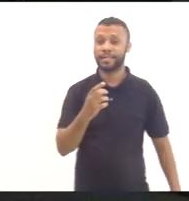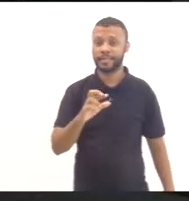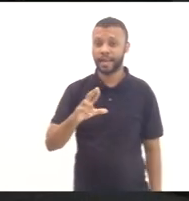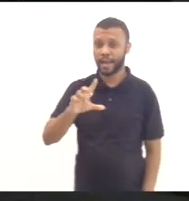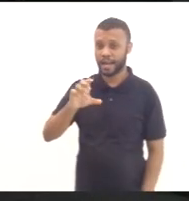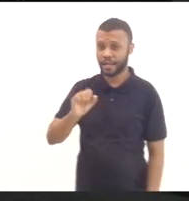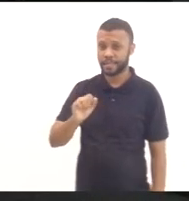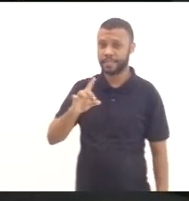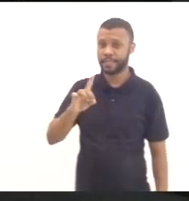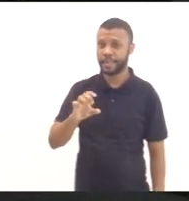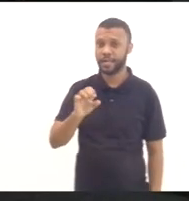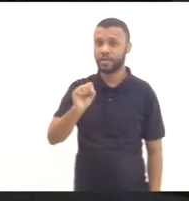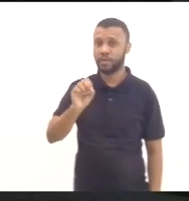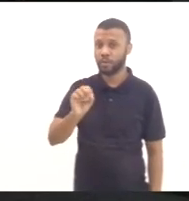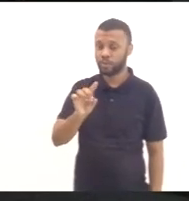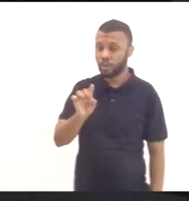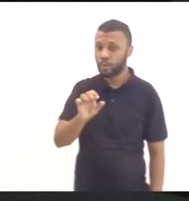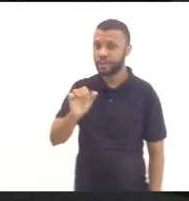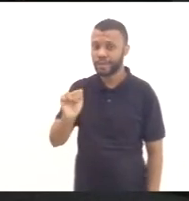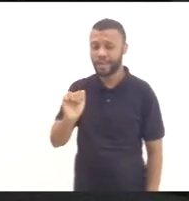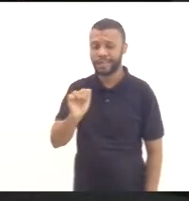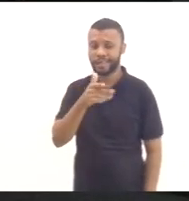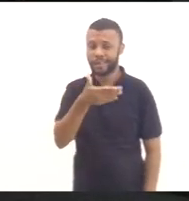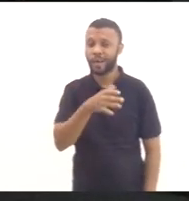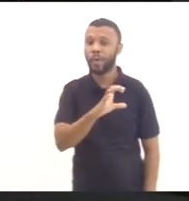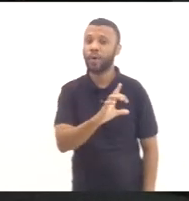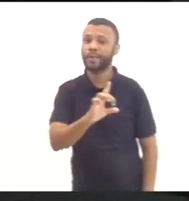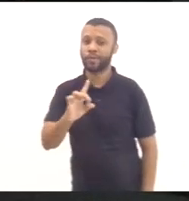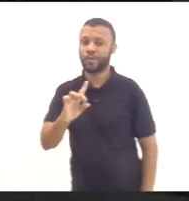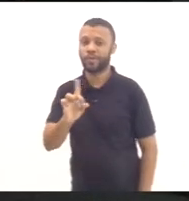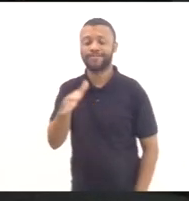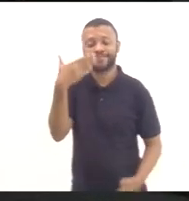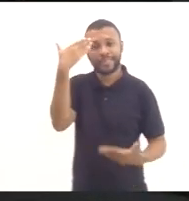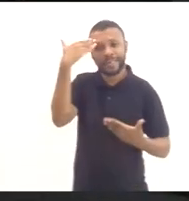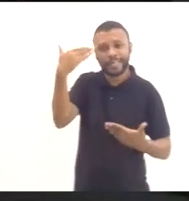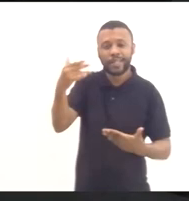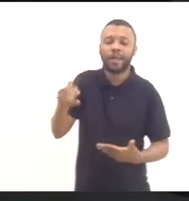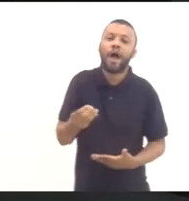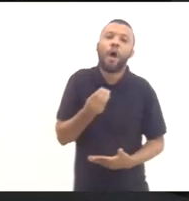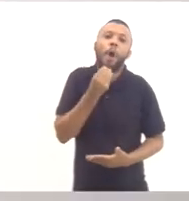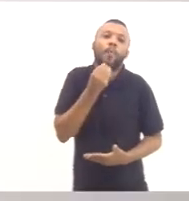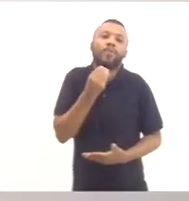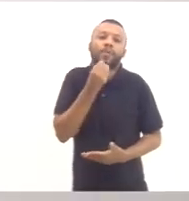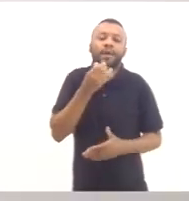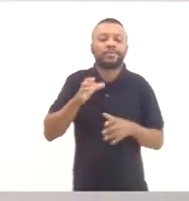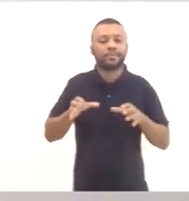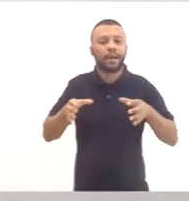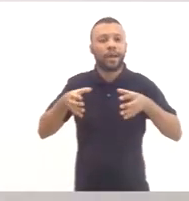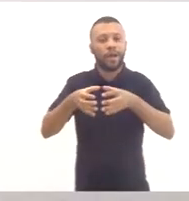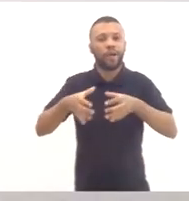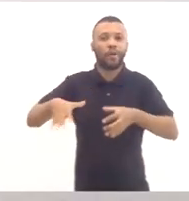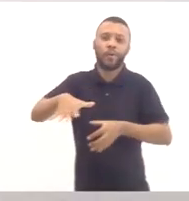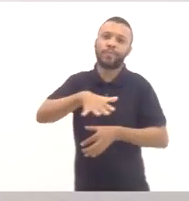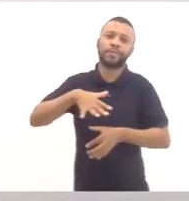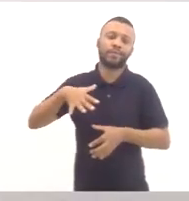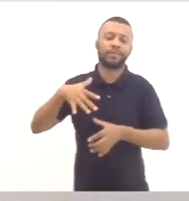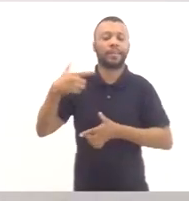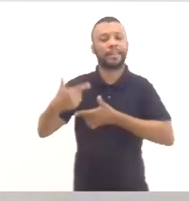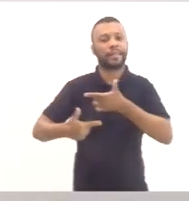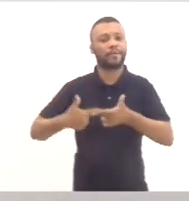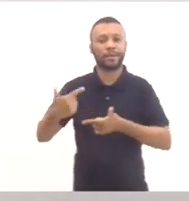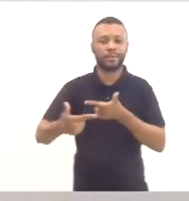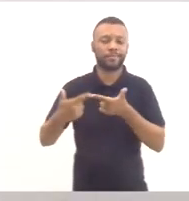como coordenador agradeço a oportunidade da comissão está realizando este